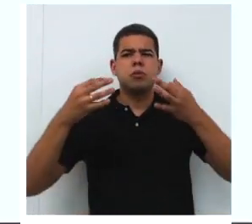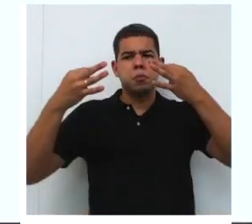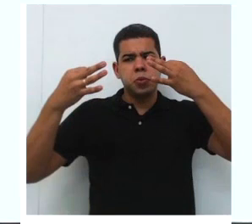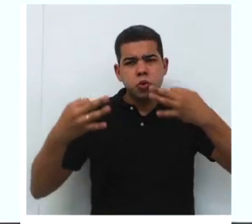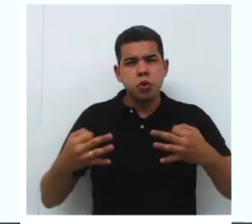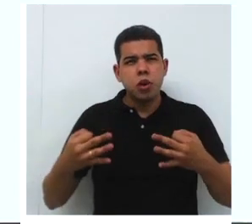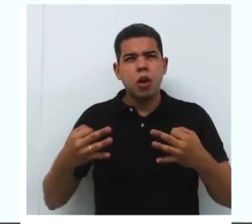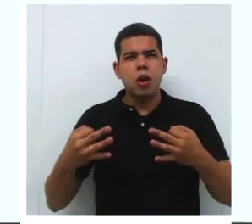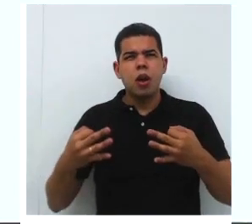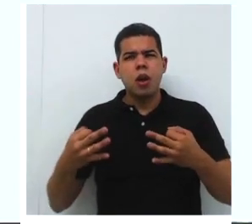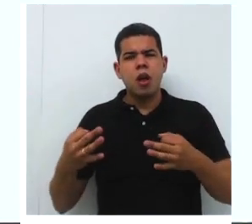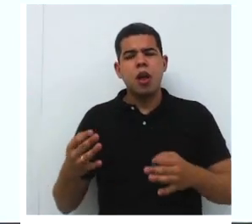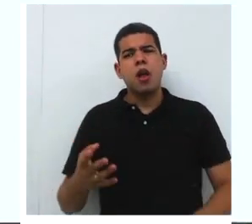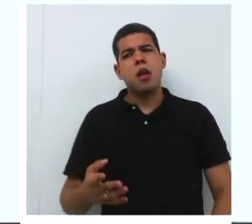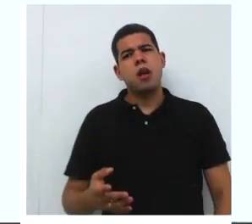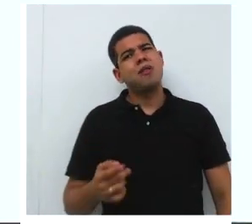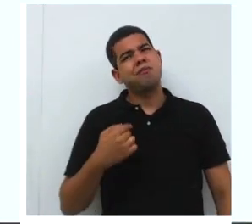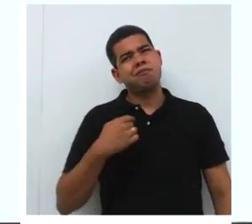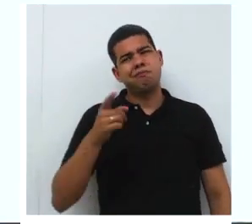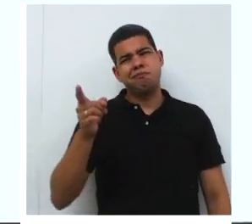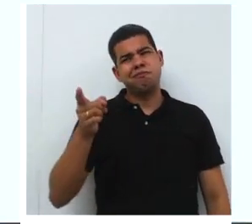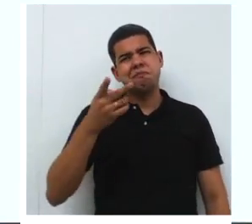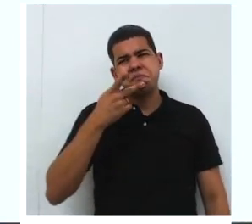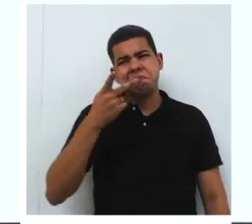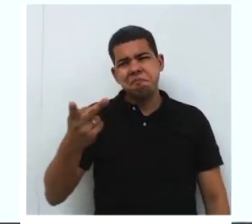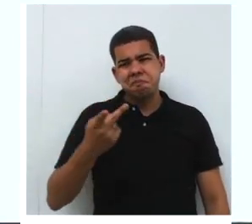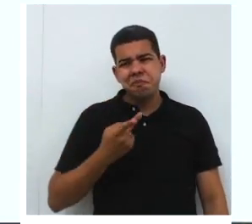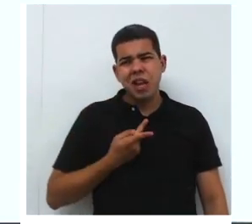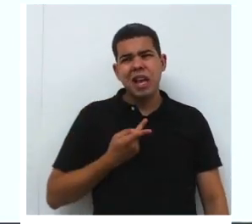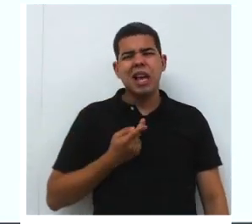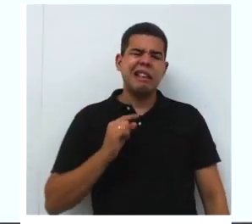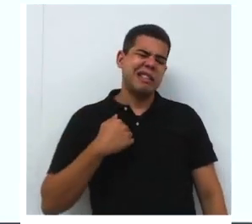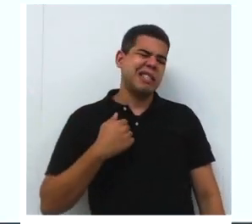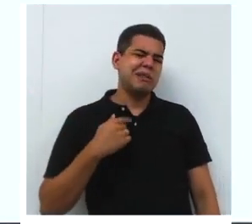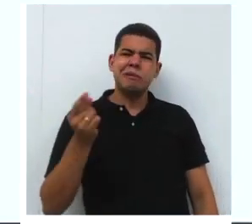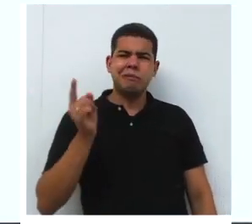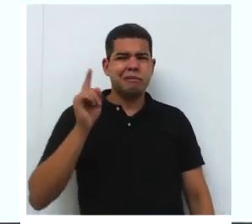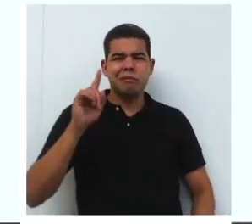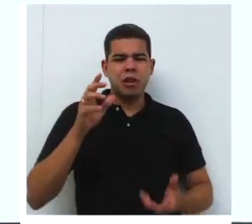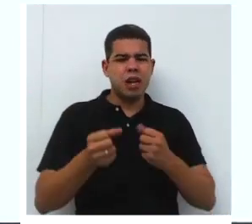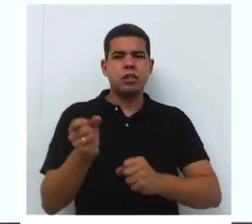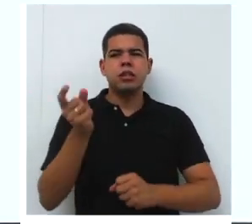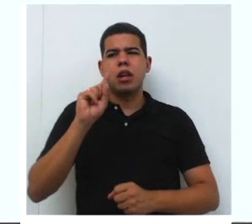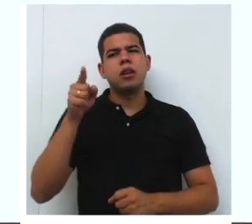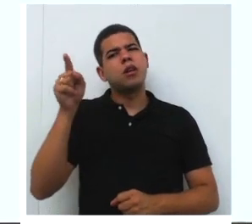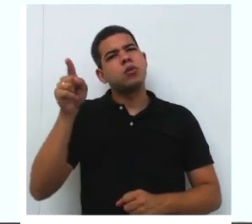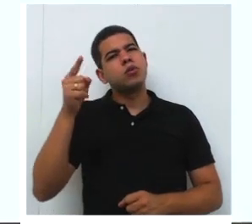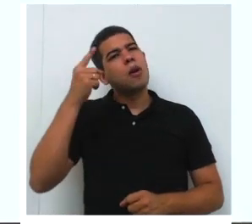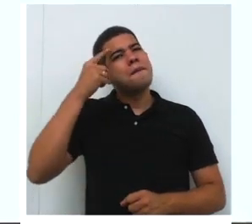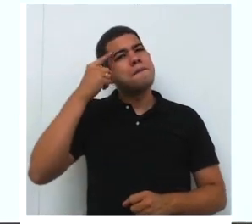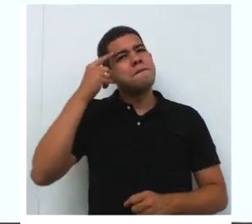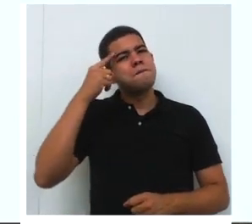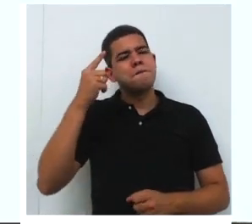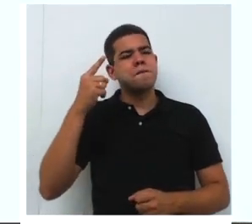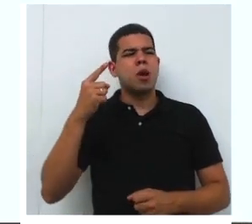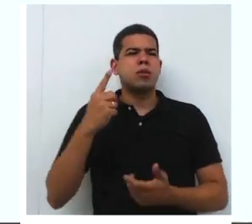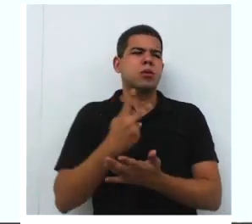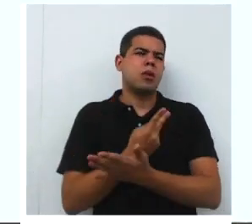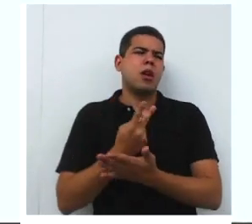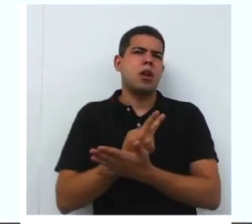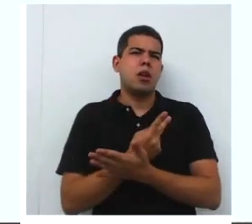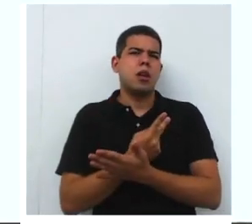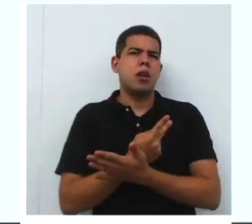e você o quê? Não, eu não concordo com o que você está dizendo. Você está equivocado. Essa sua opinião, ela não está